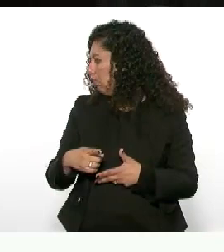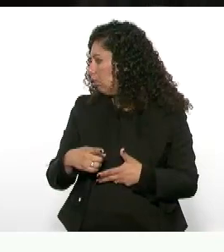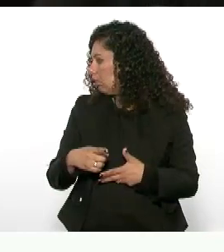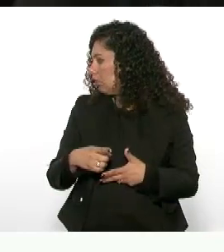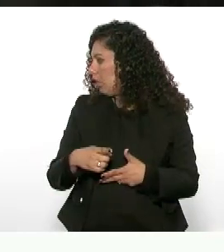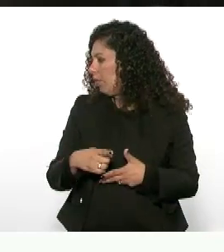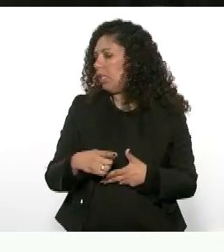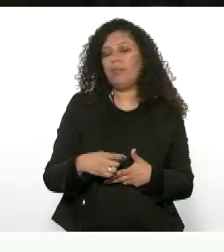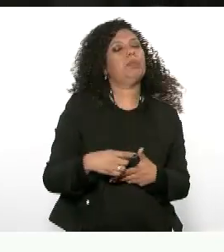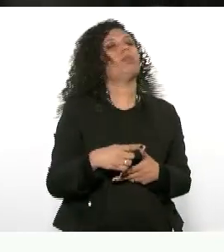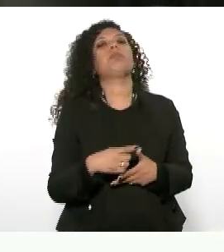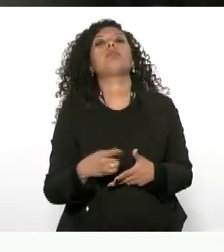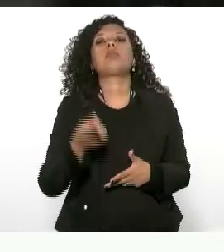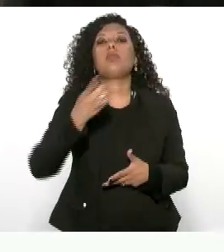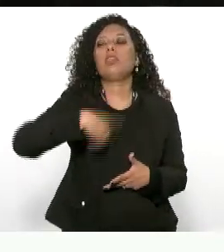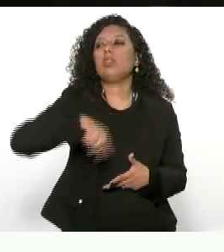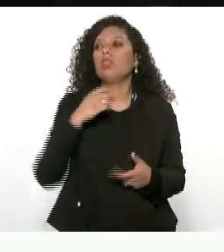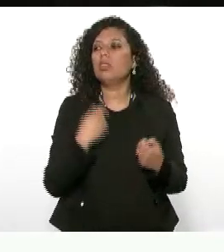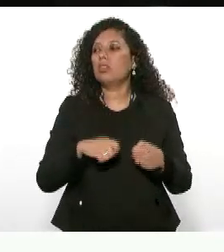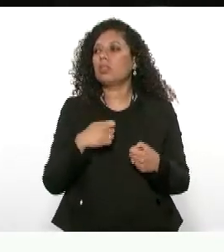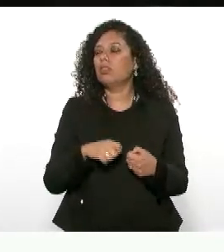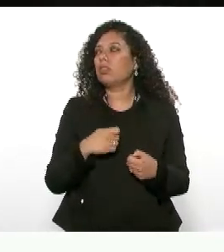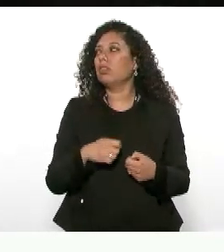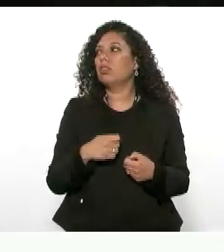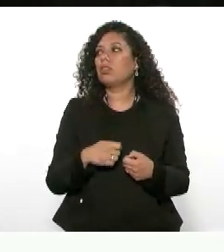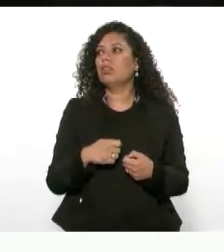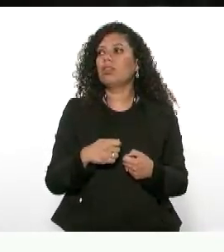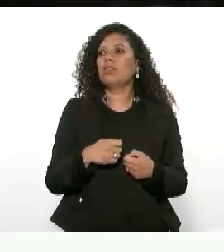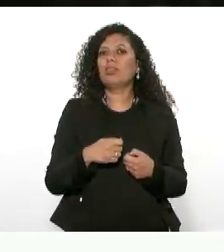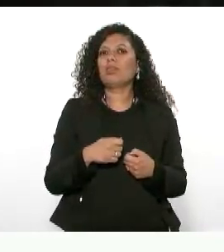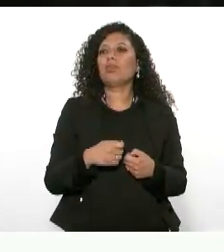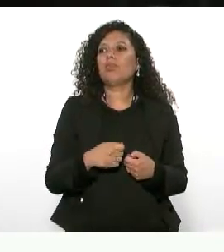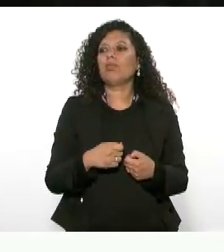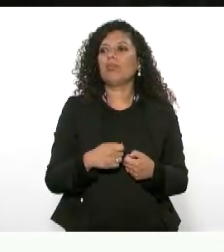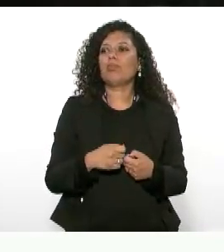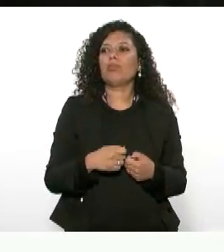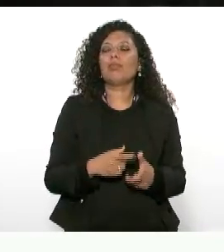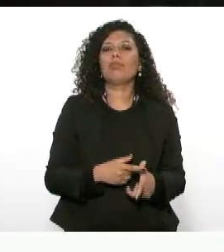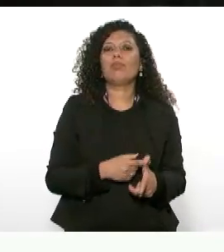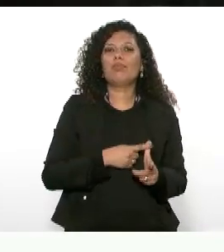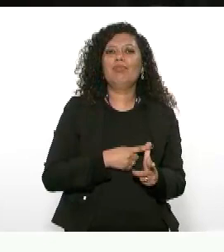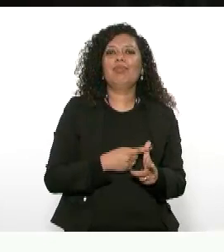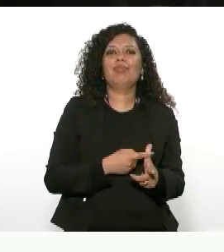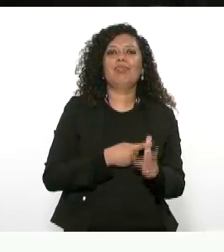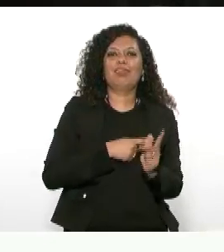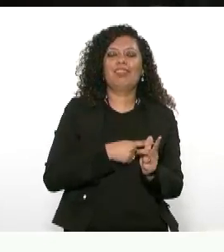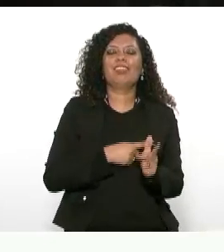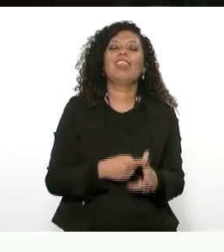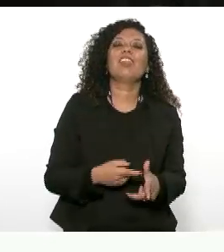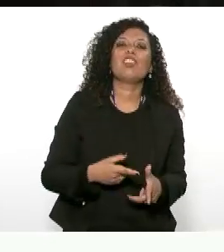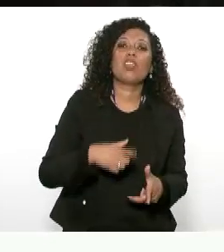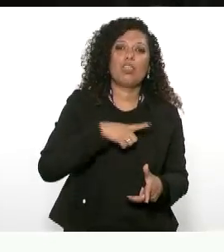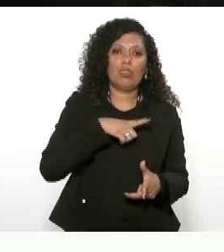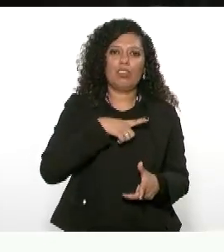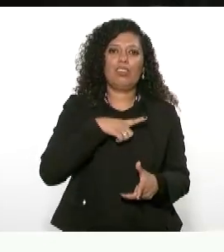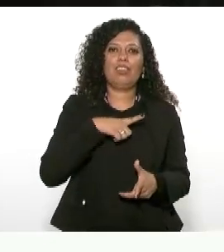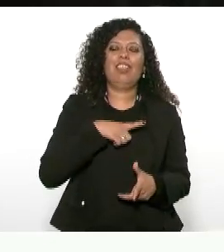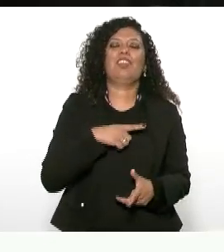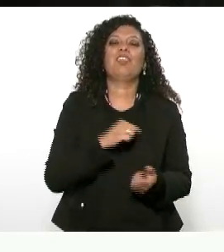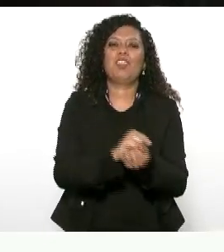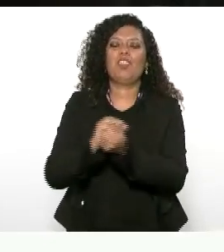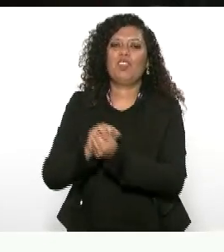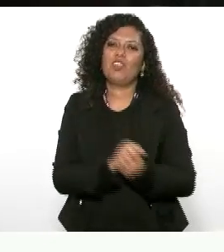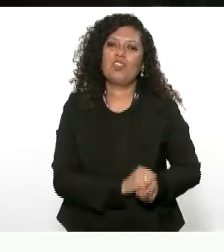gente pudesse, né, trazer um novo projeto de lei sob o